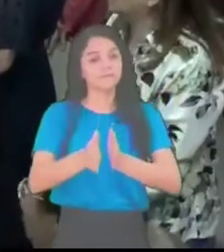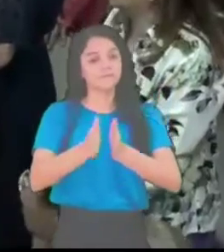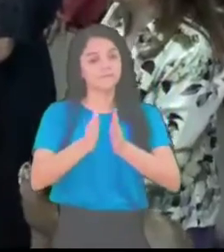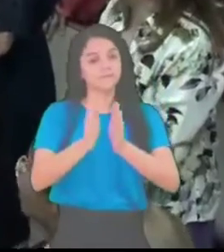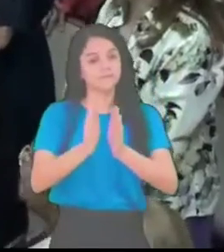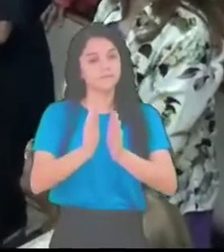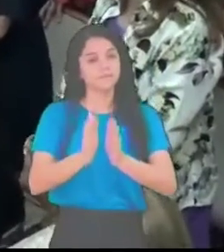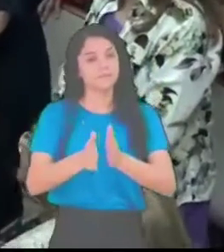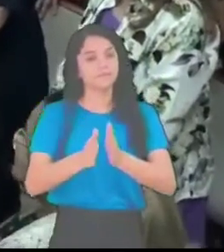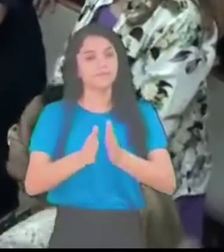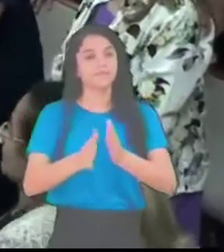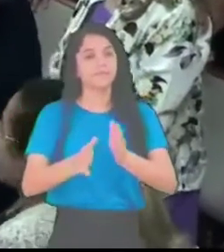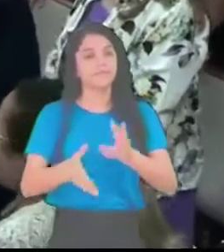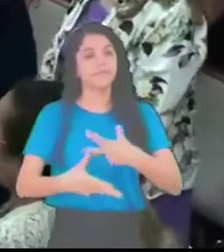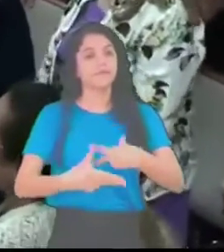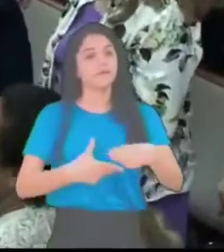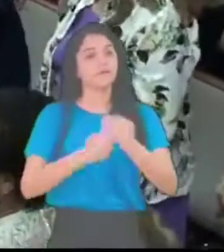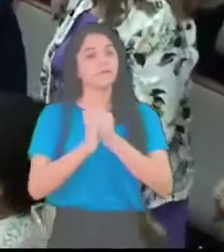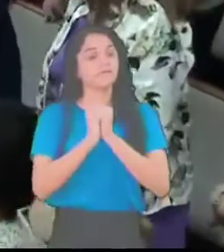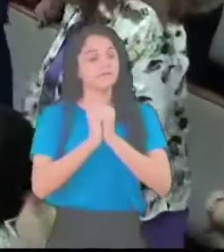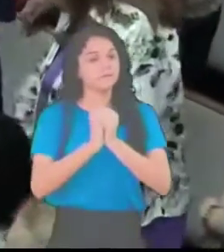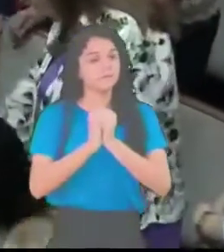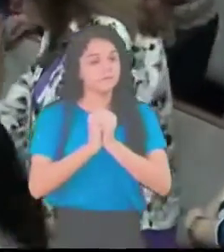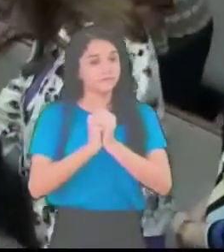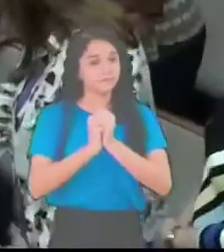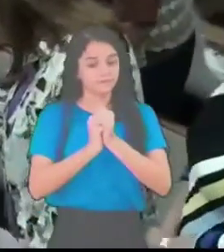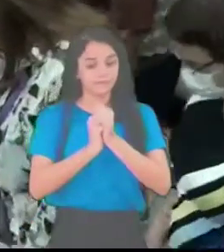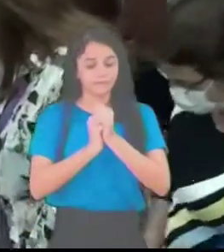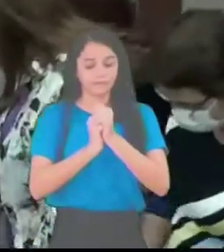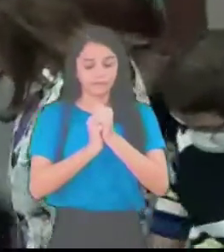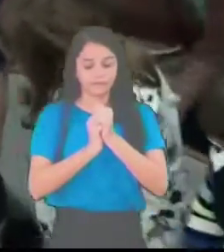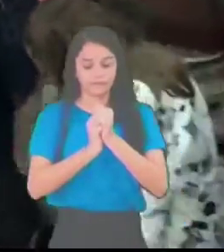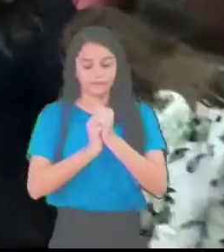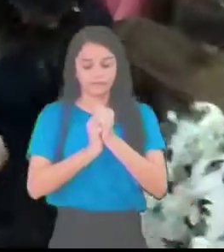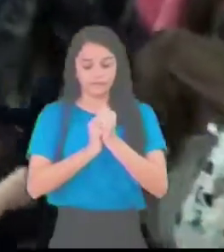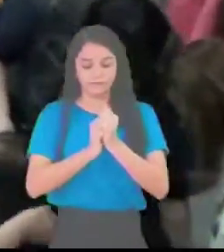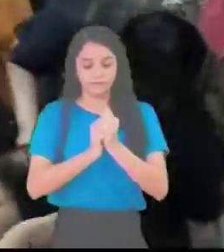Caminhando, meus